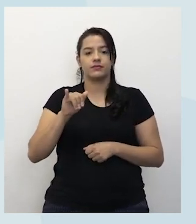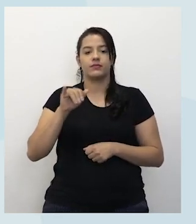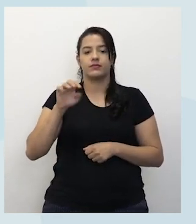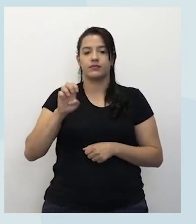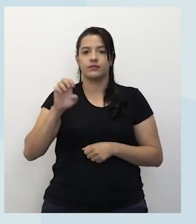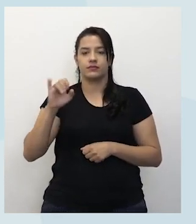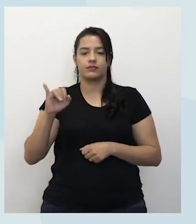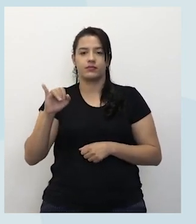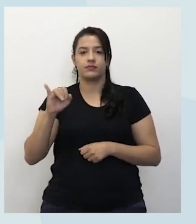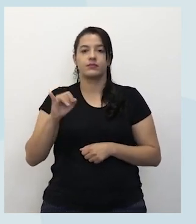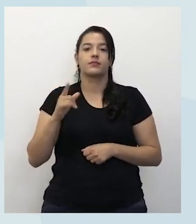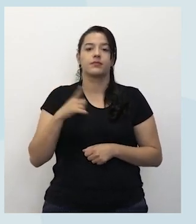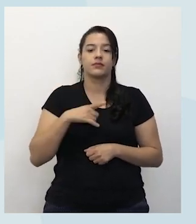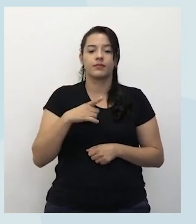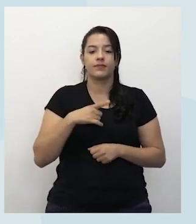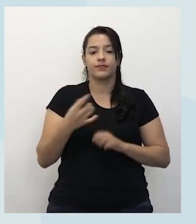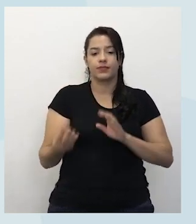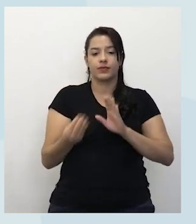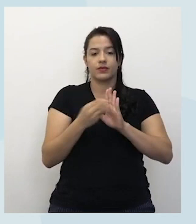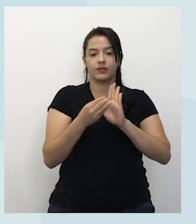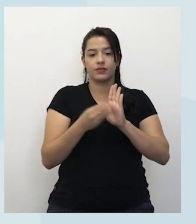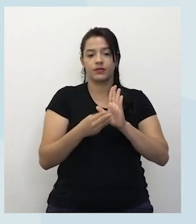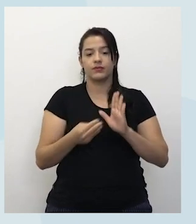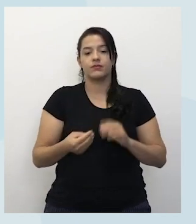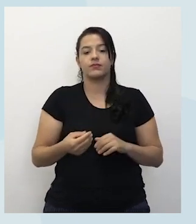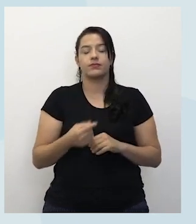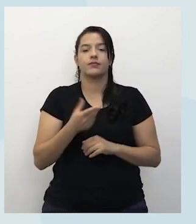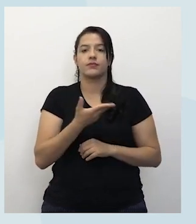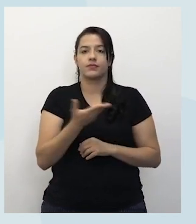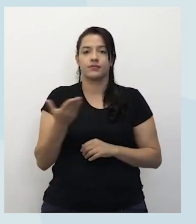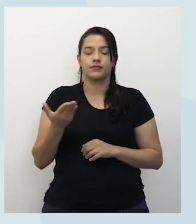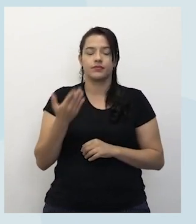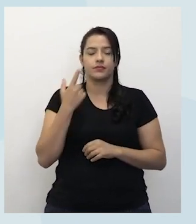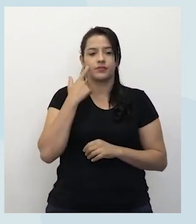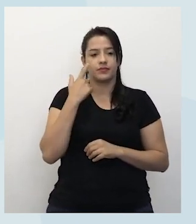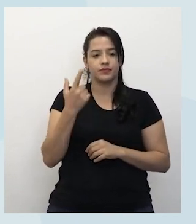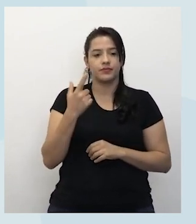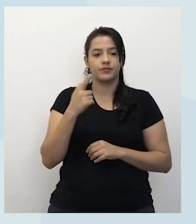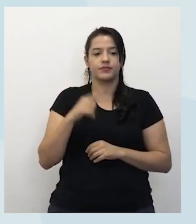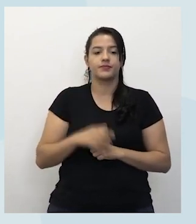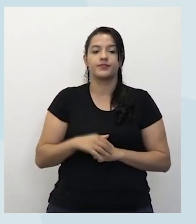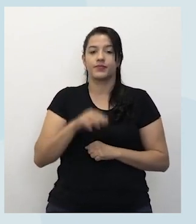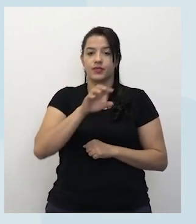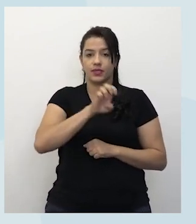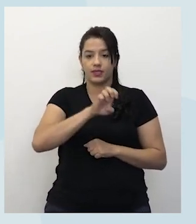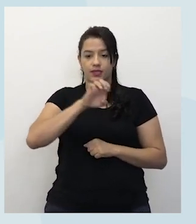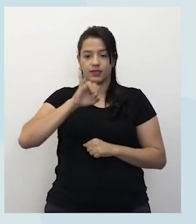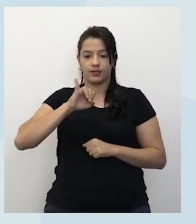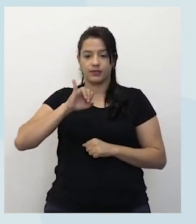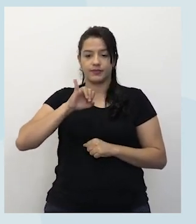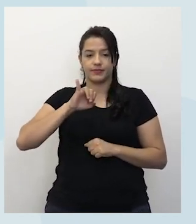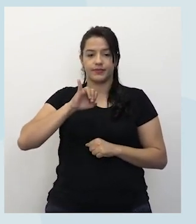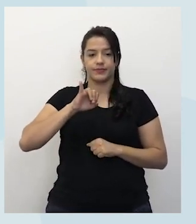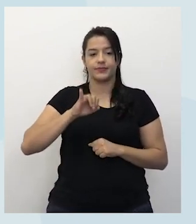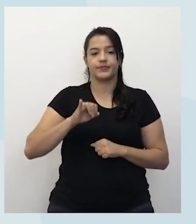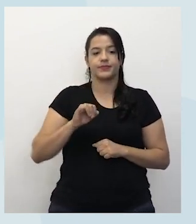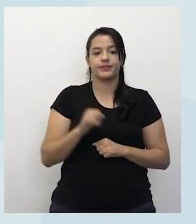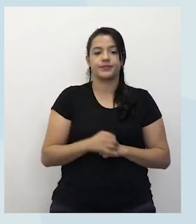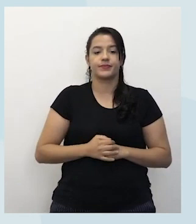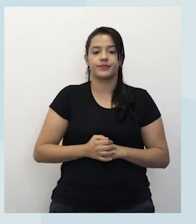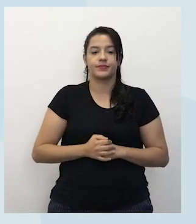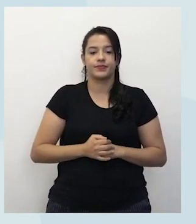dicionário, vai estar dessa forma que aparece aqui. Então a gente vai falar de novo, olha lá. A, B,